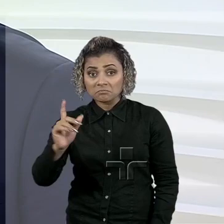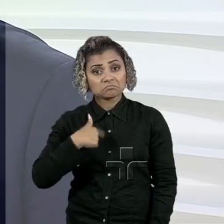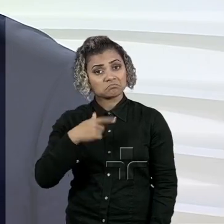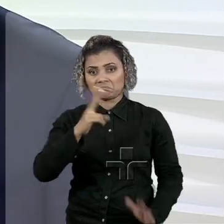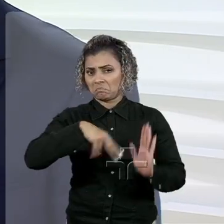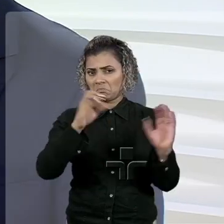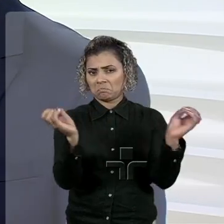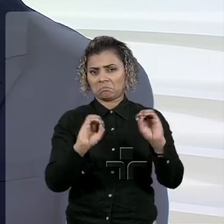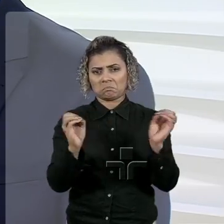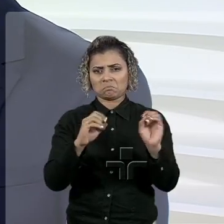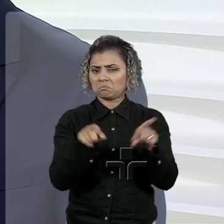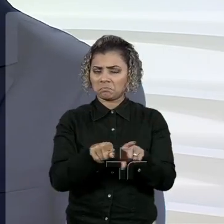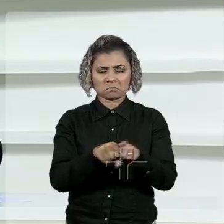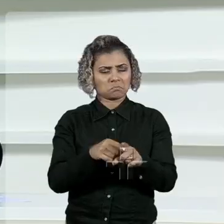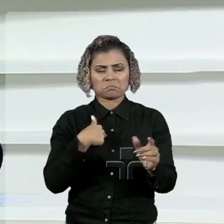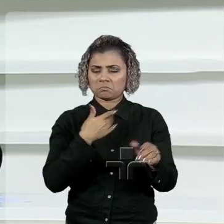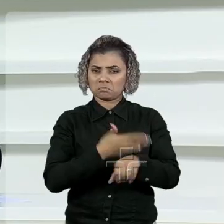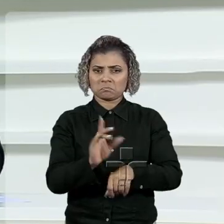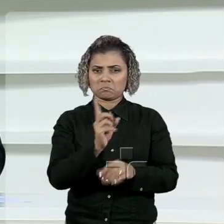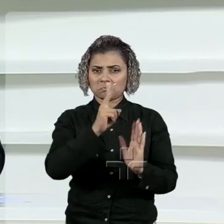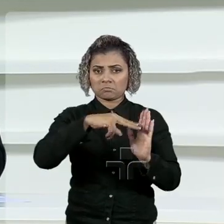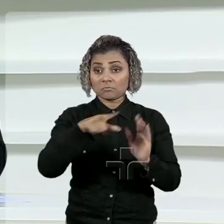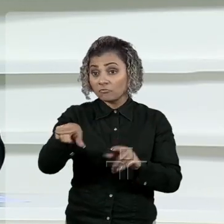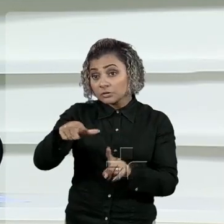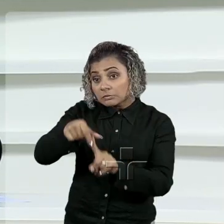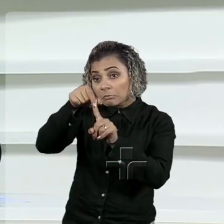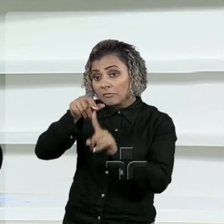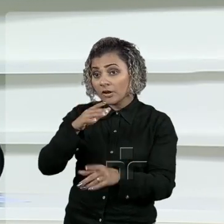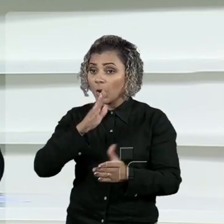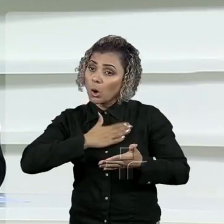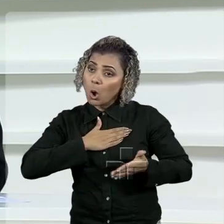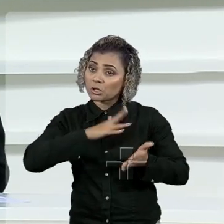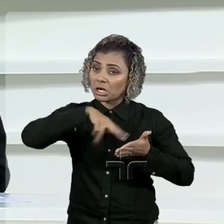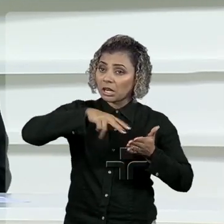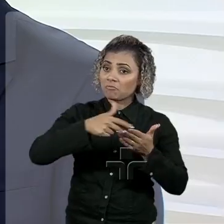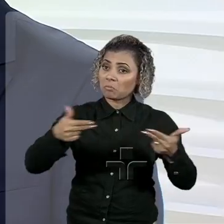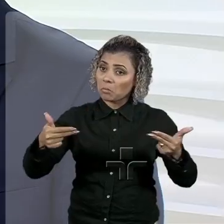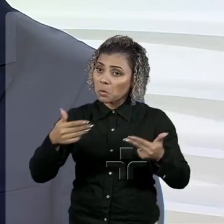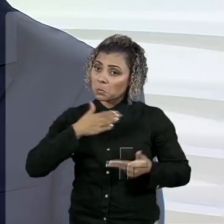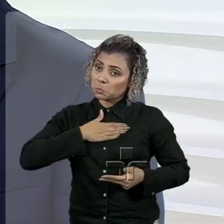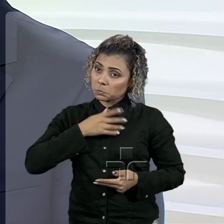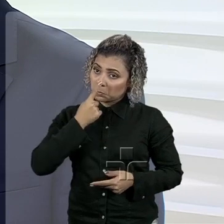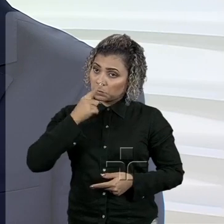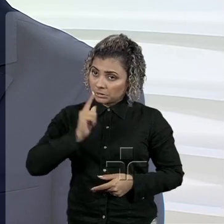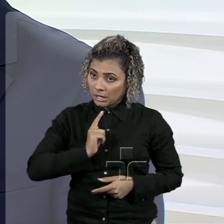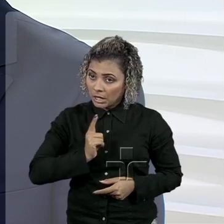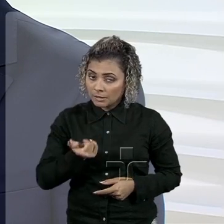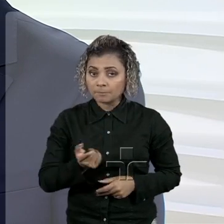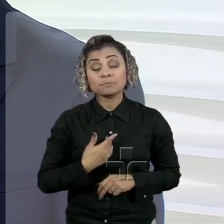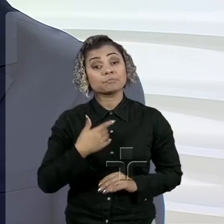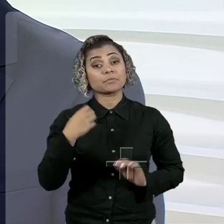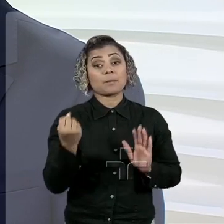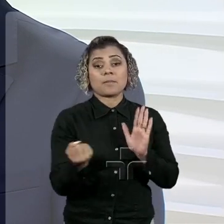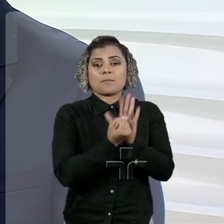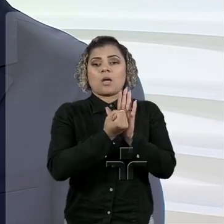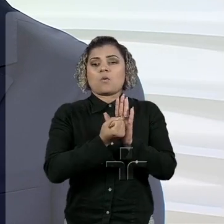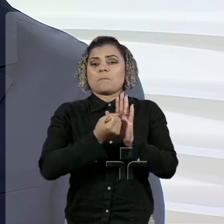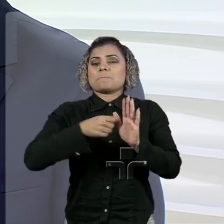também esse hábito de leitura. Tem alguma preferência, algum livro de cabeceira? Um dos livros que me marcou